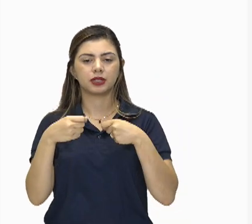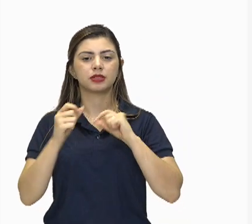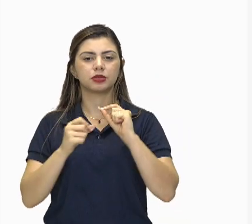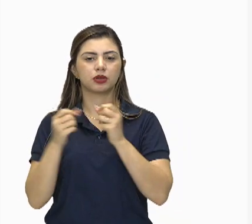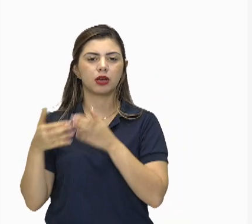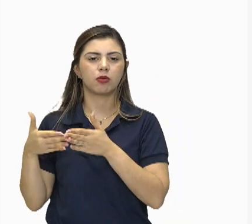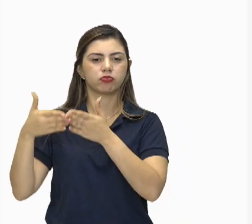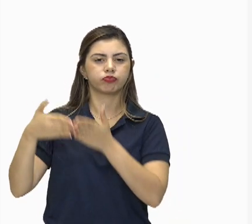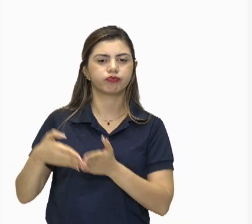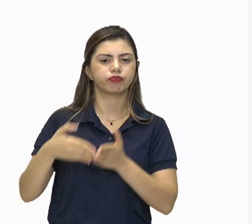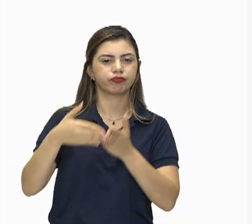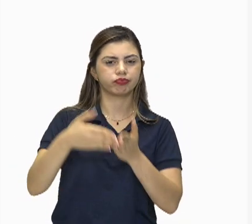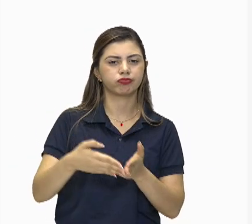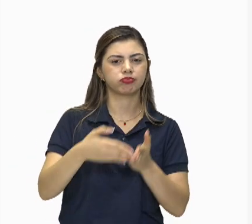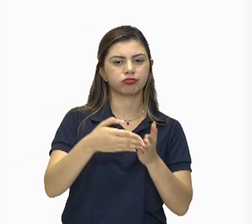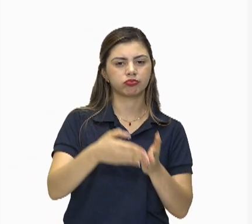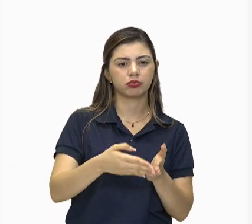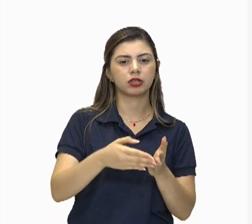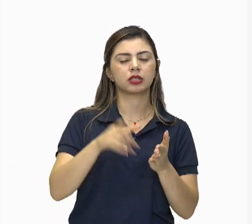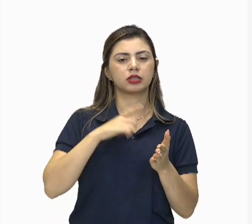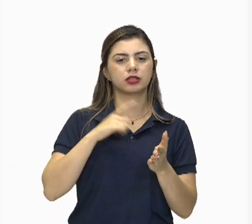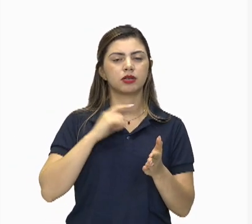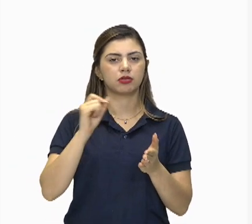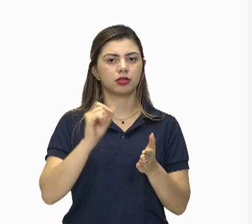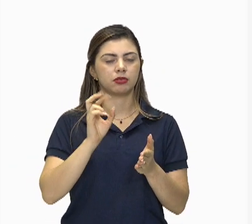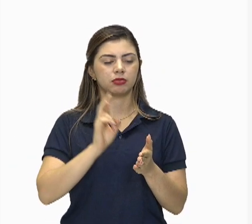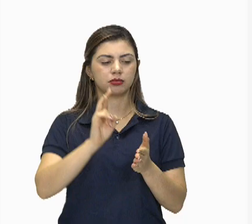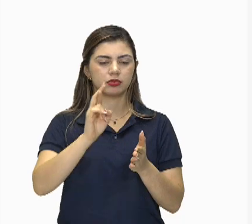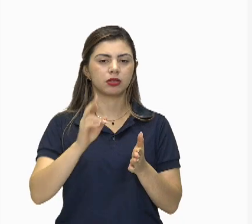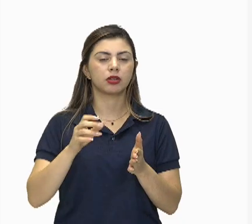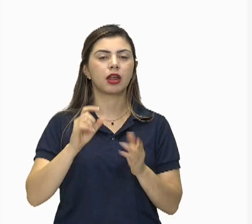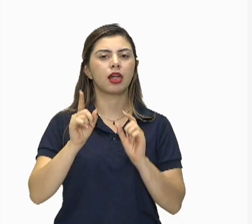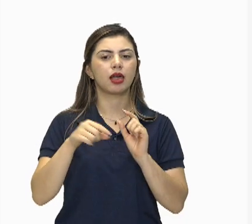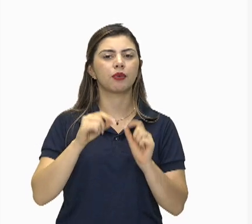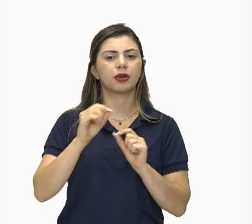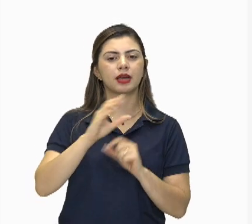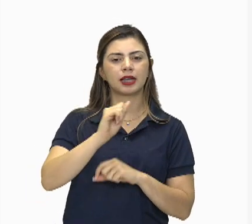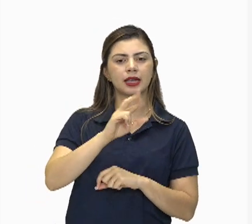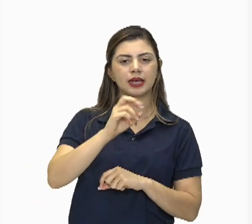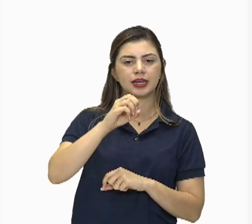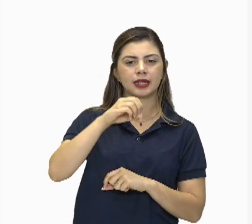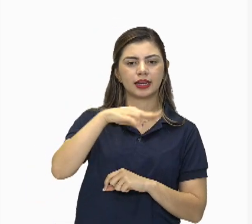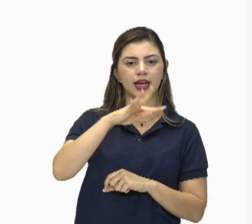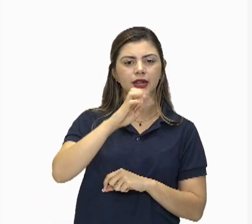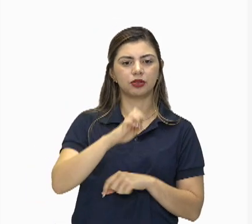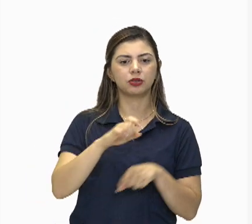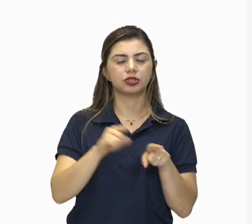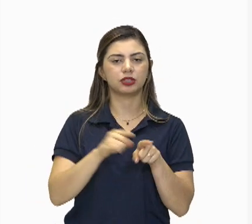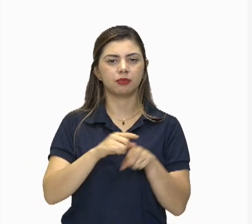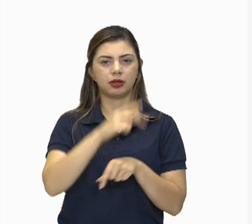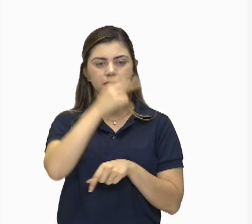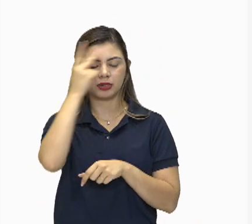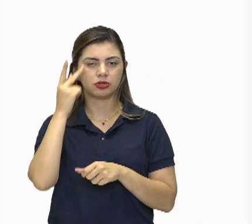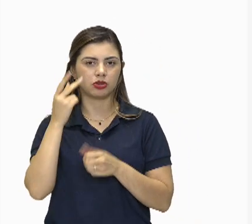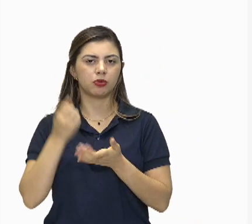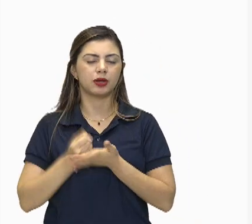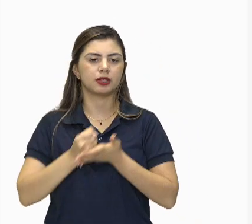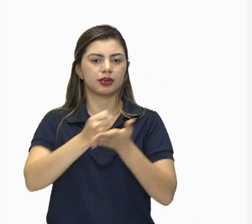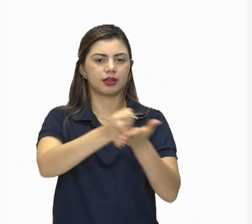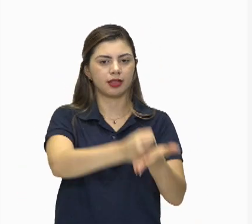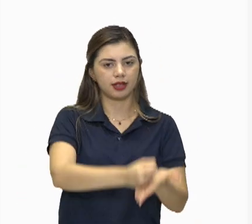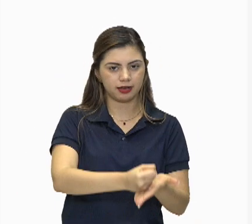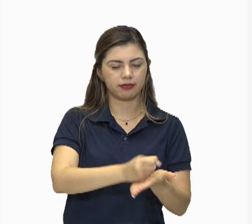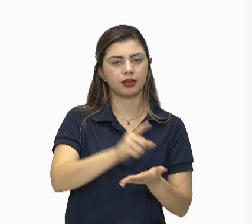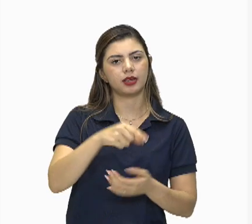Hades. Caronte e o guia são personagens secundárias, mas que assumem uma importância, porque